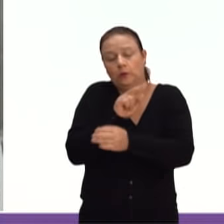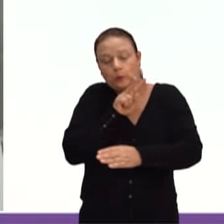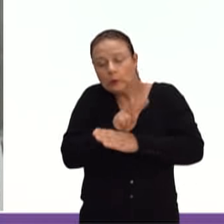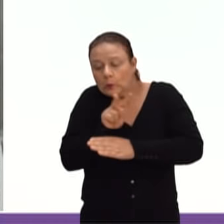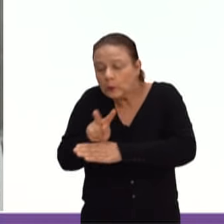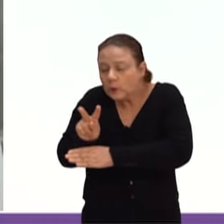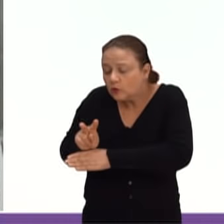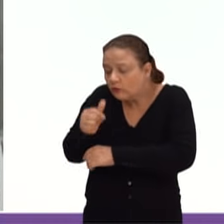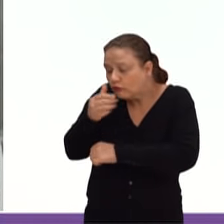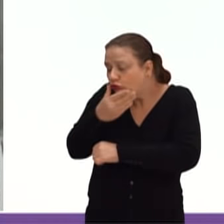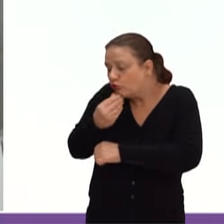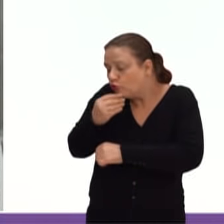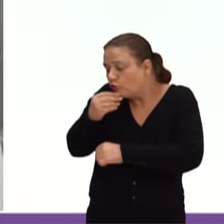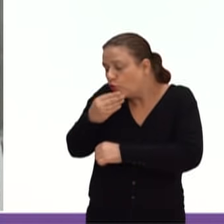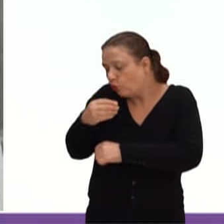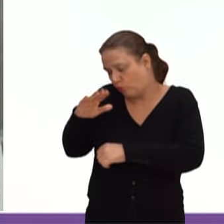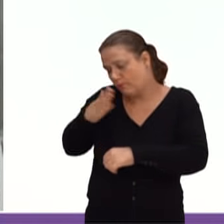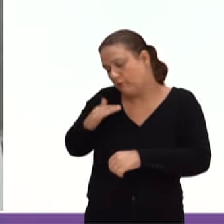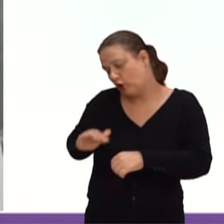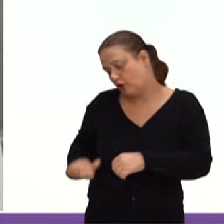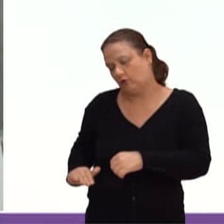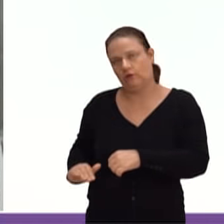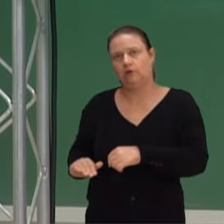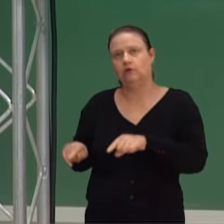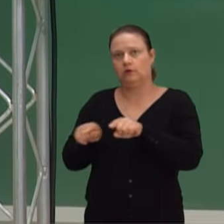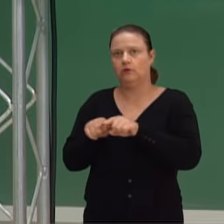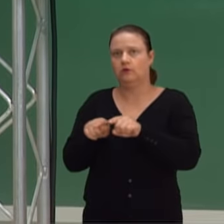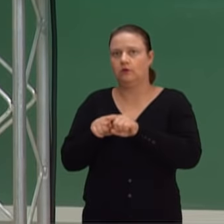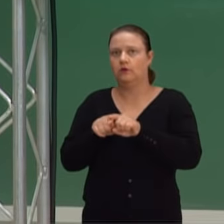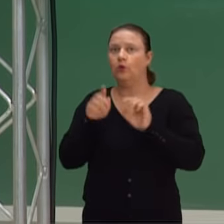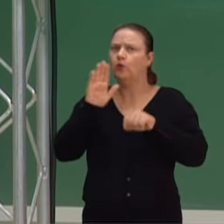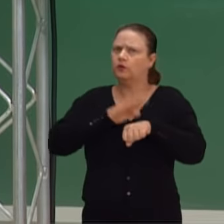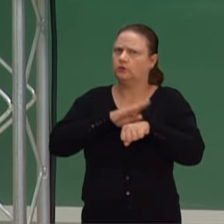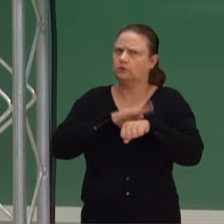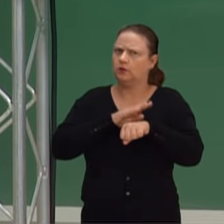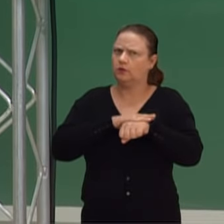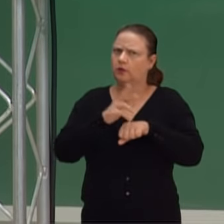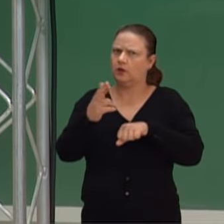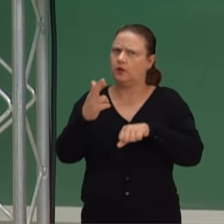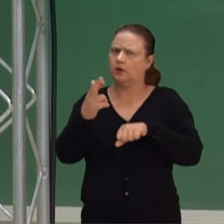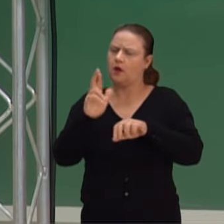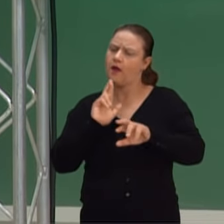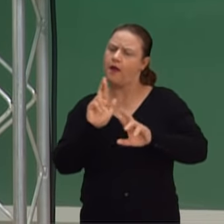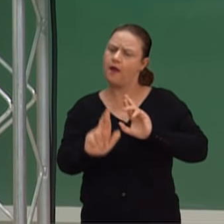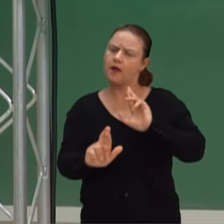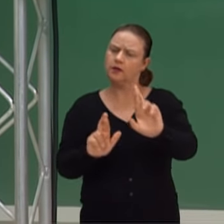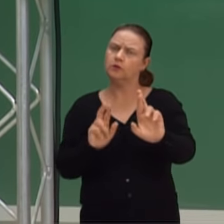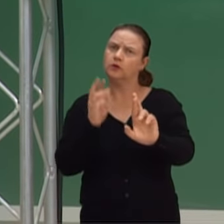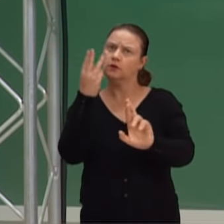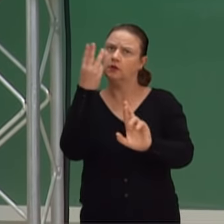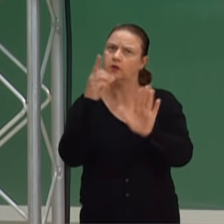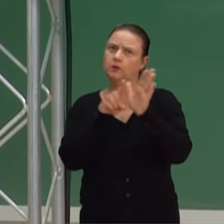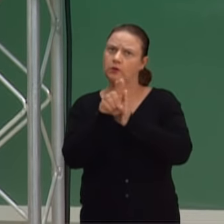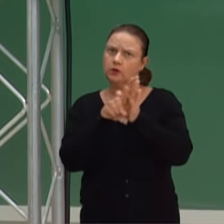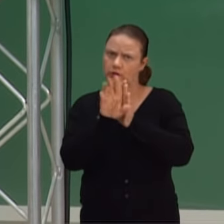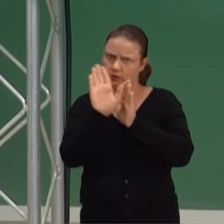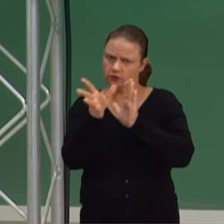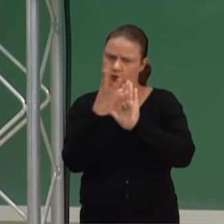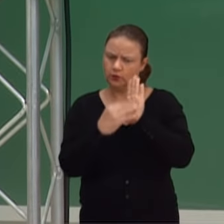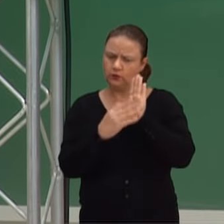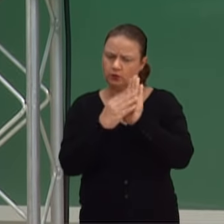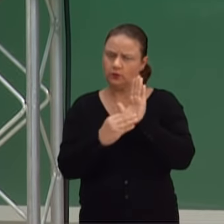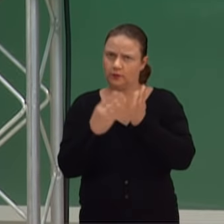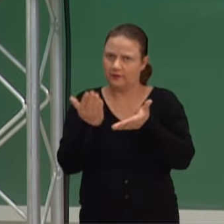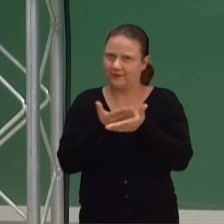com o menino Eugene Keller. Isso. Então você vai ter um tempinho agora para responder aquelas 3 questões que você já copiou no seu caderno, que estavam na